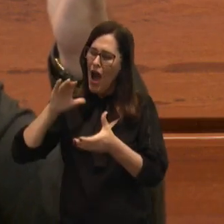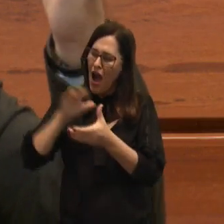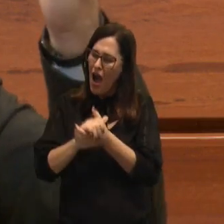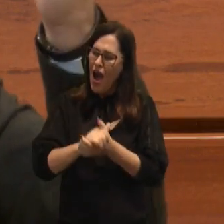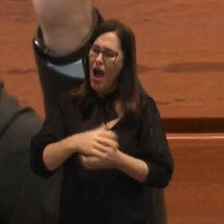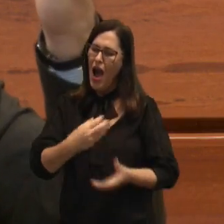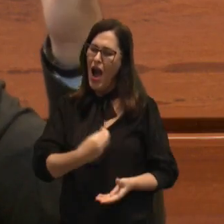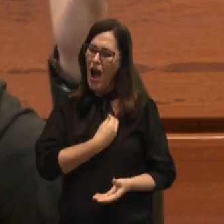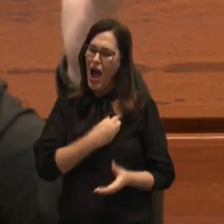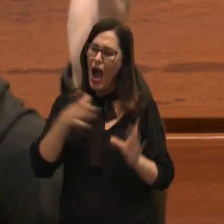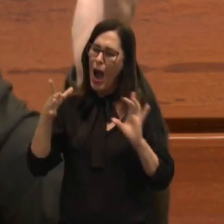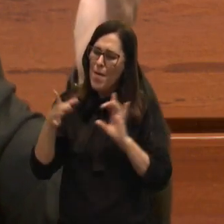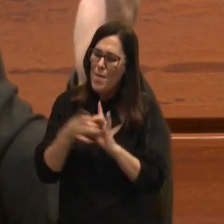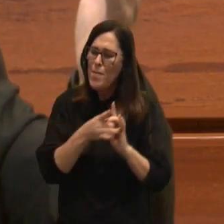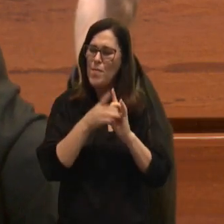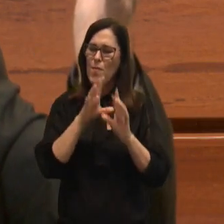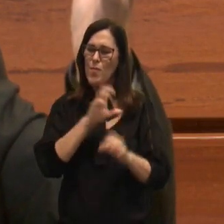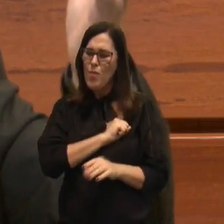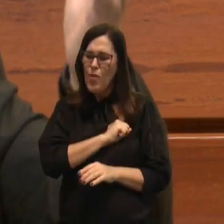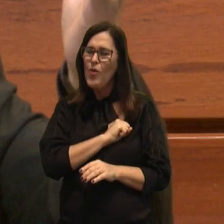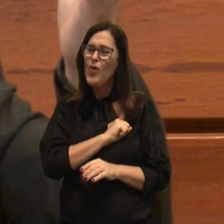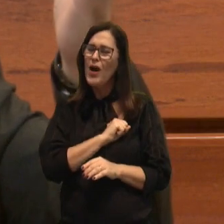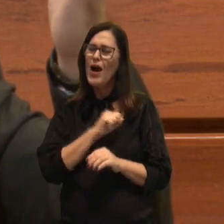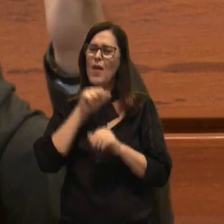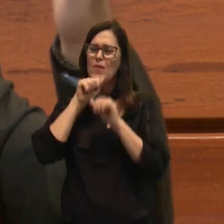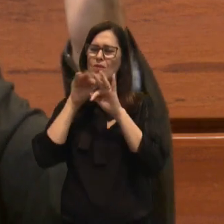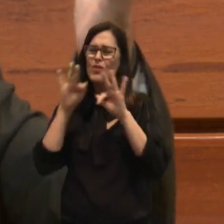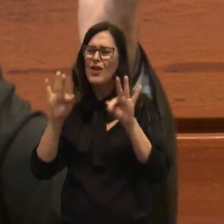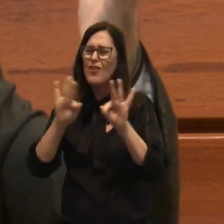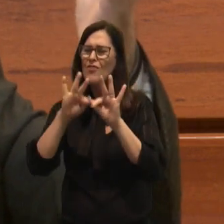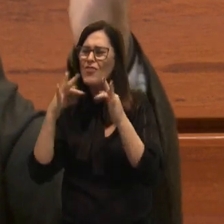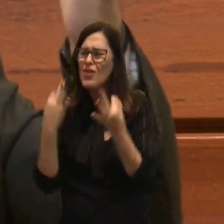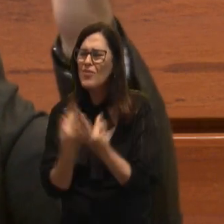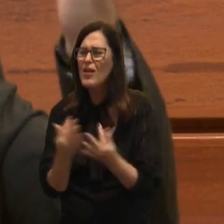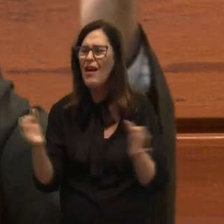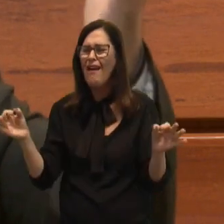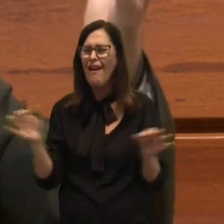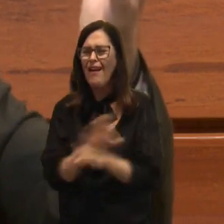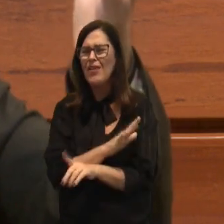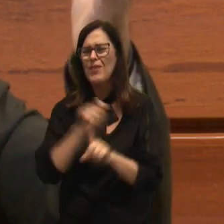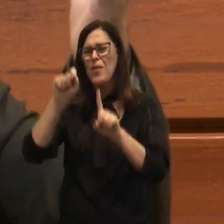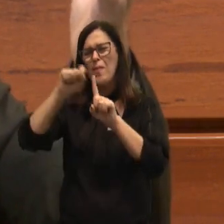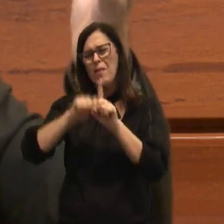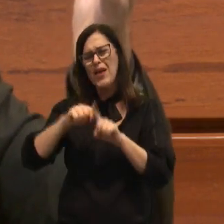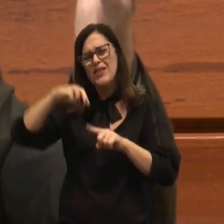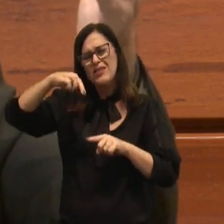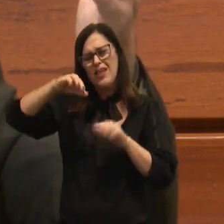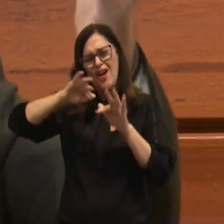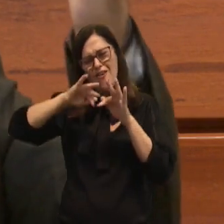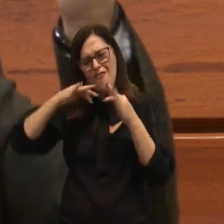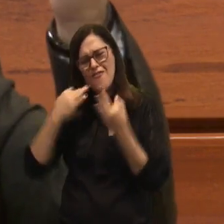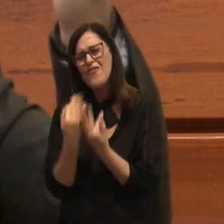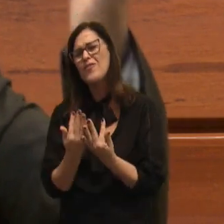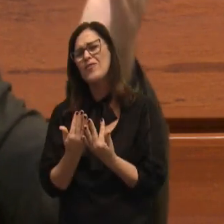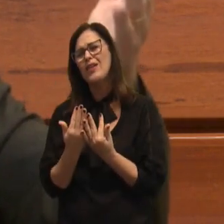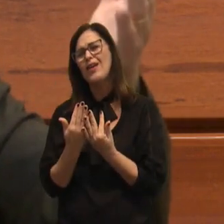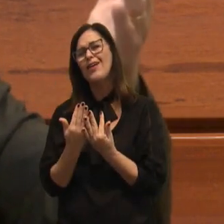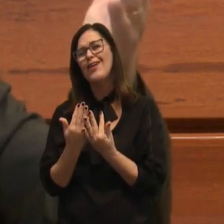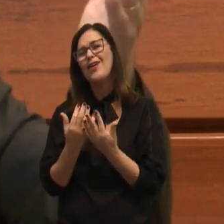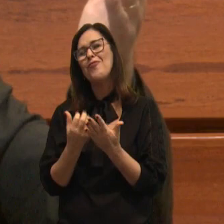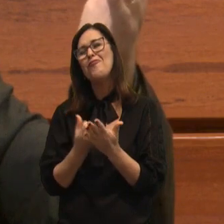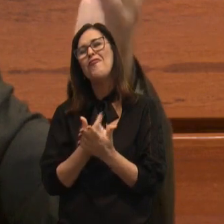casais. Abençoa as famílias da Tua igreja, Deus, quando concluímos hoje este mês da família, Senhor. Quantas